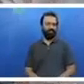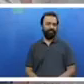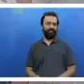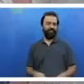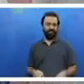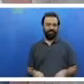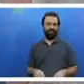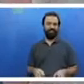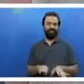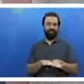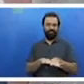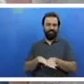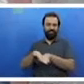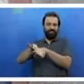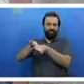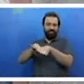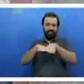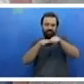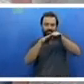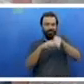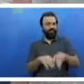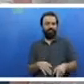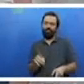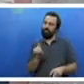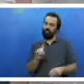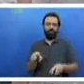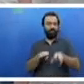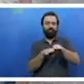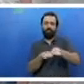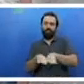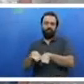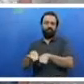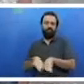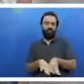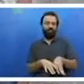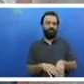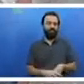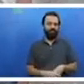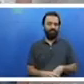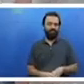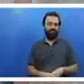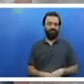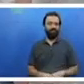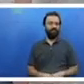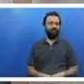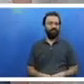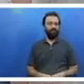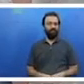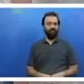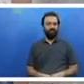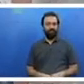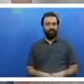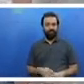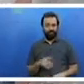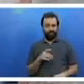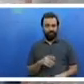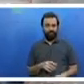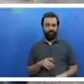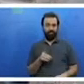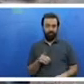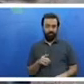grandezas proporcionais e não proporcionais. Pessoal, vocês aí têm uns